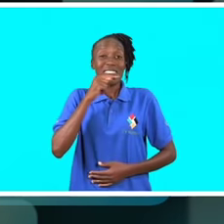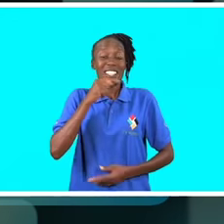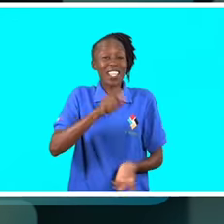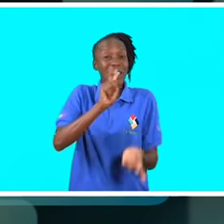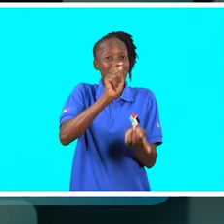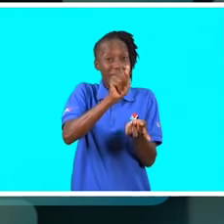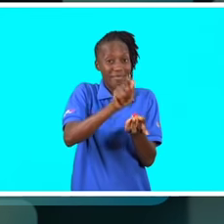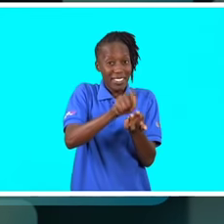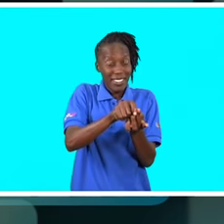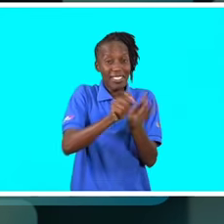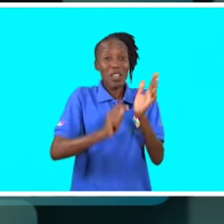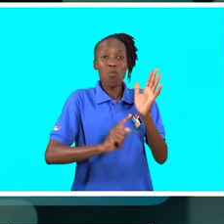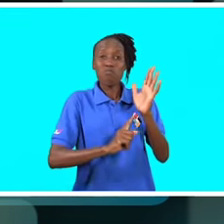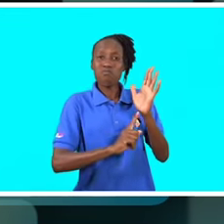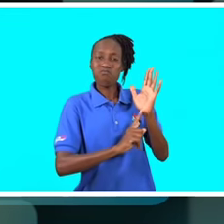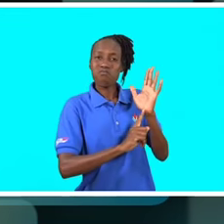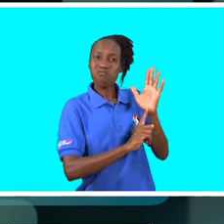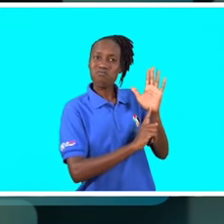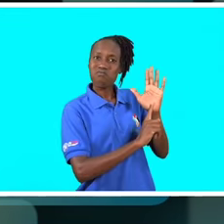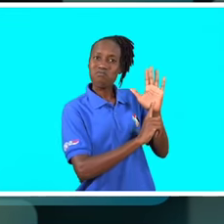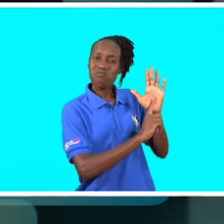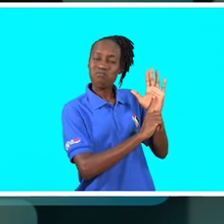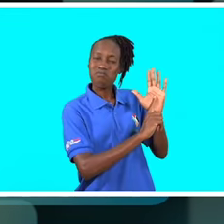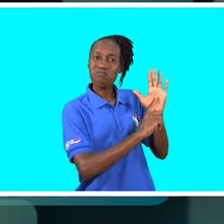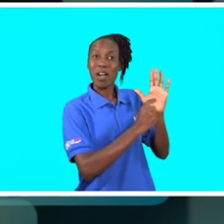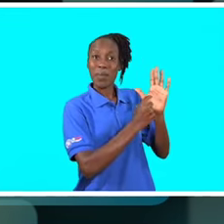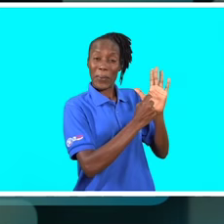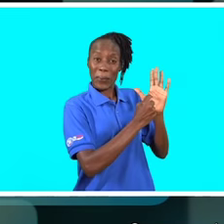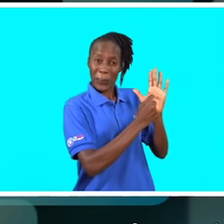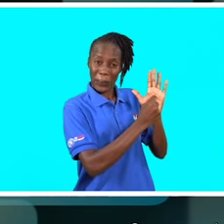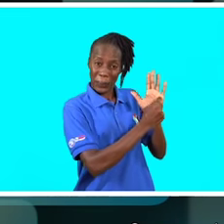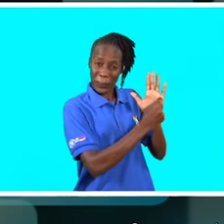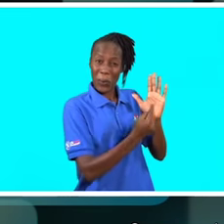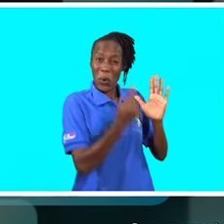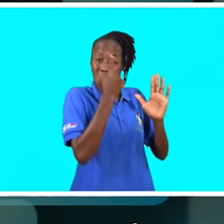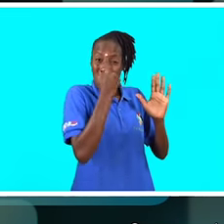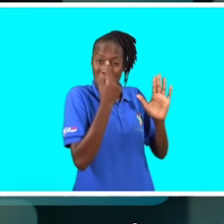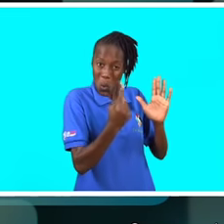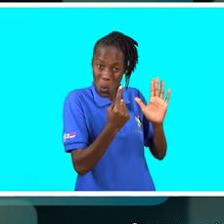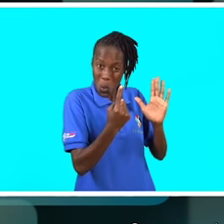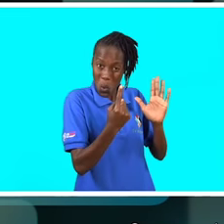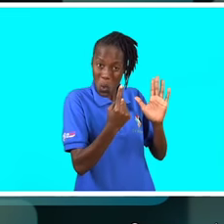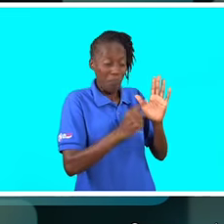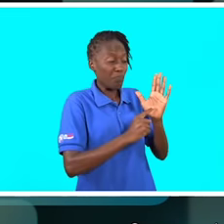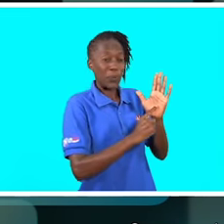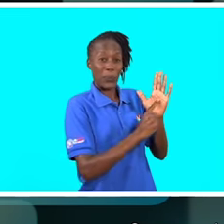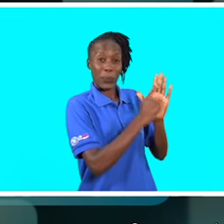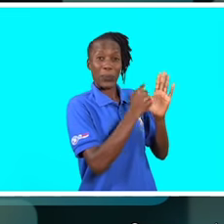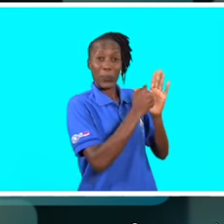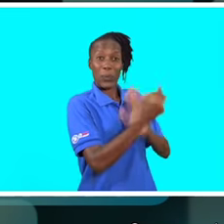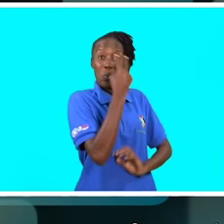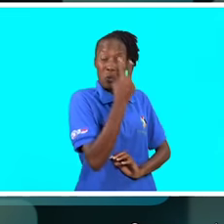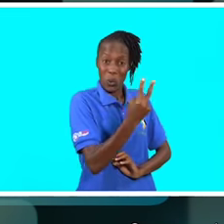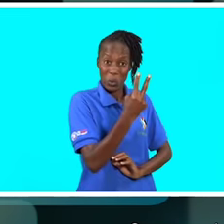O sangue vai correr, vai preencher até aqui, mas se deixa um traço assim, aqui